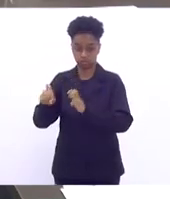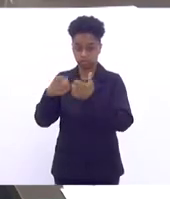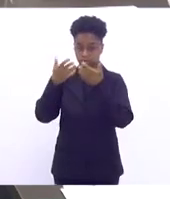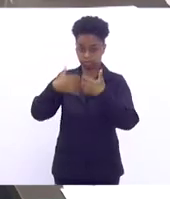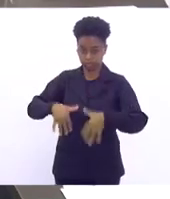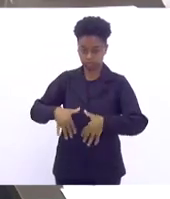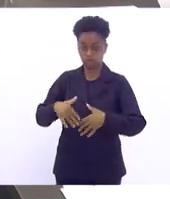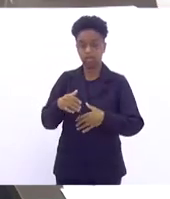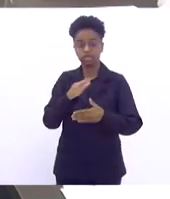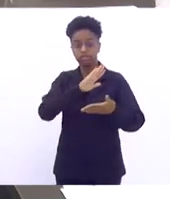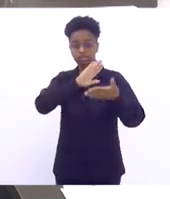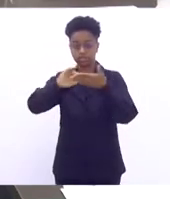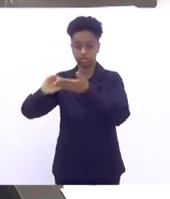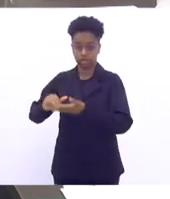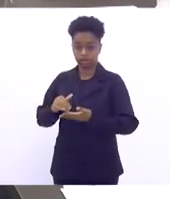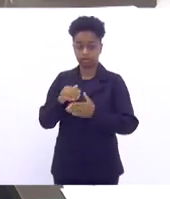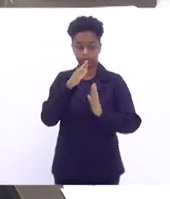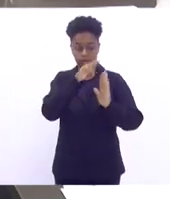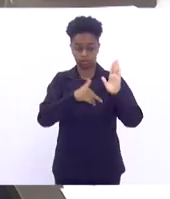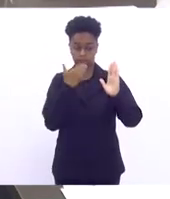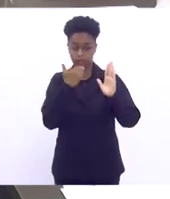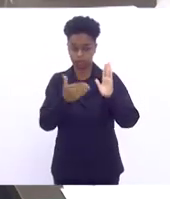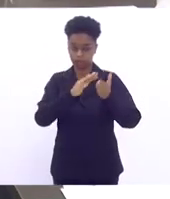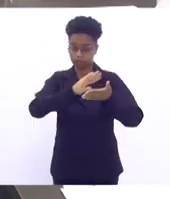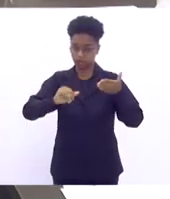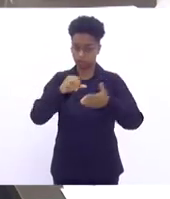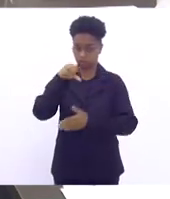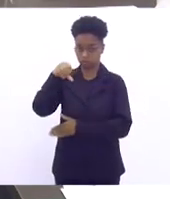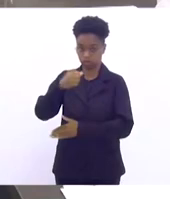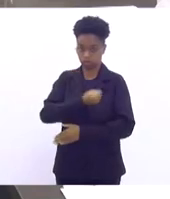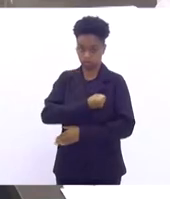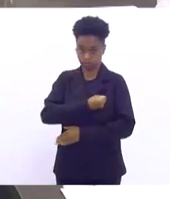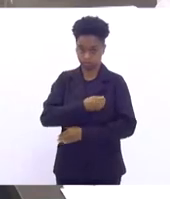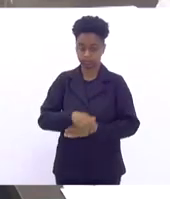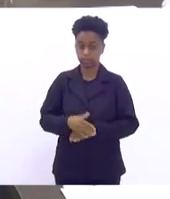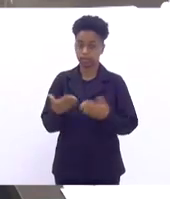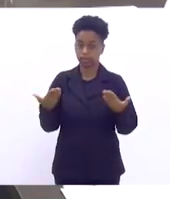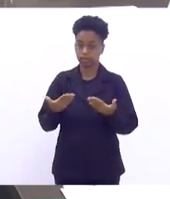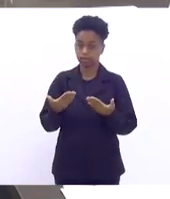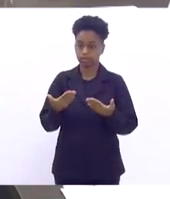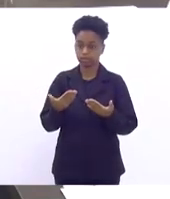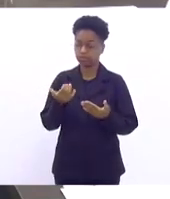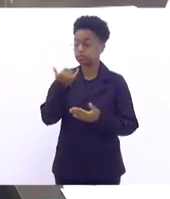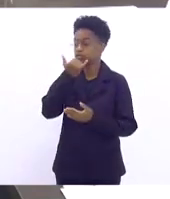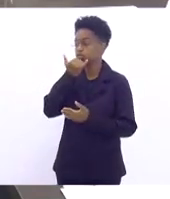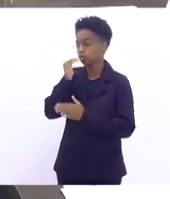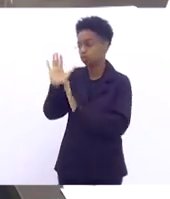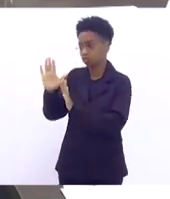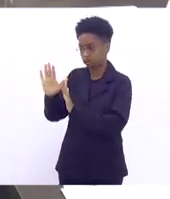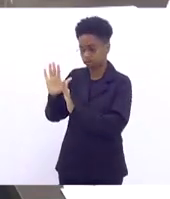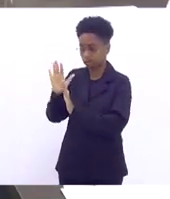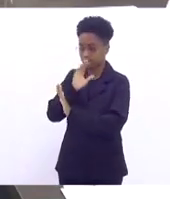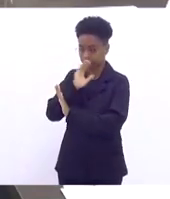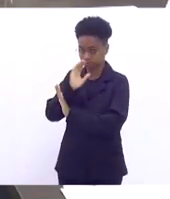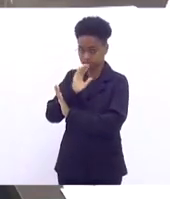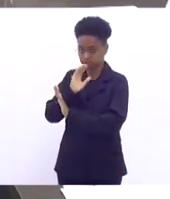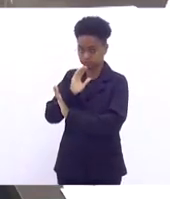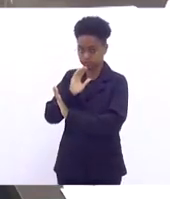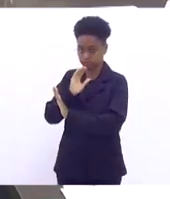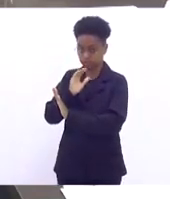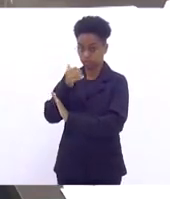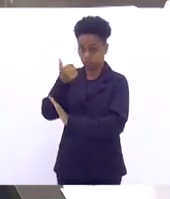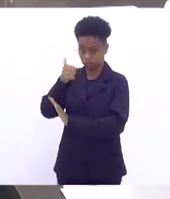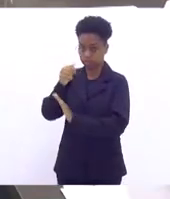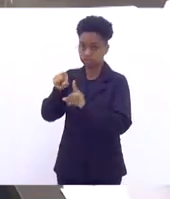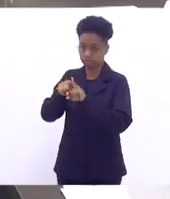de pauta a pedido do relator o projeto número 9 em votação e